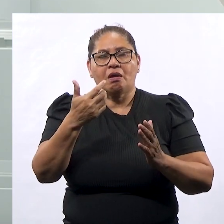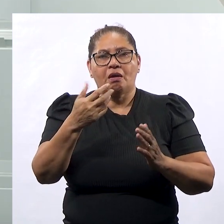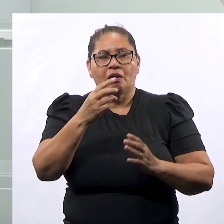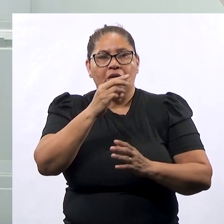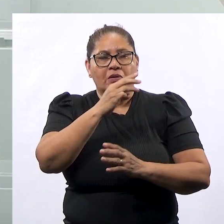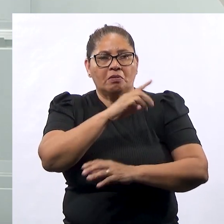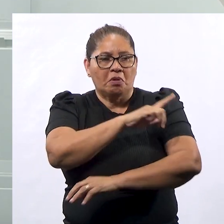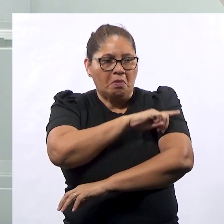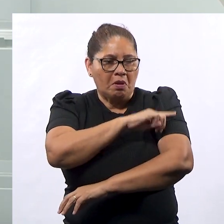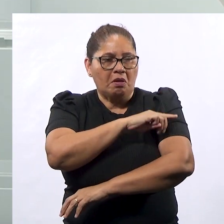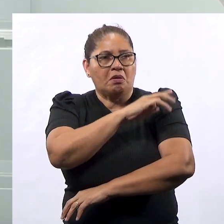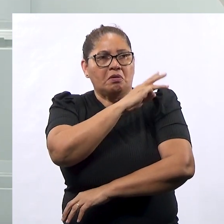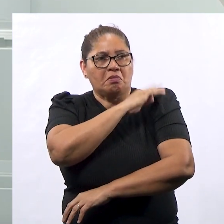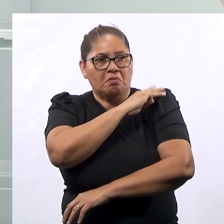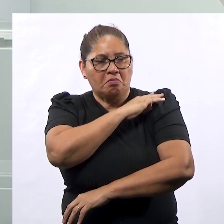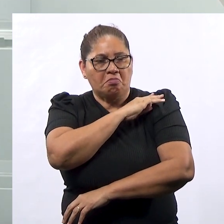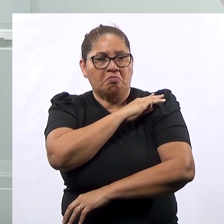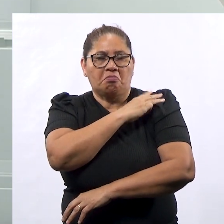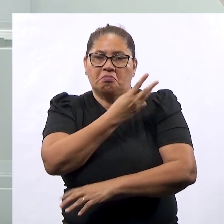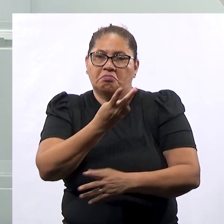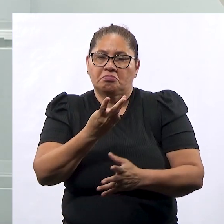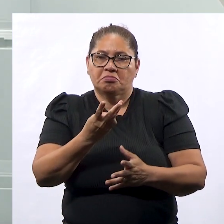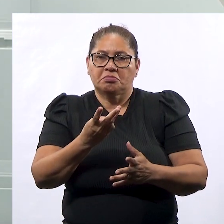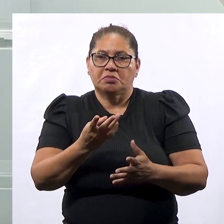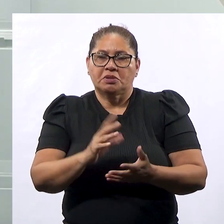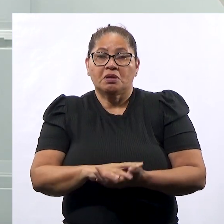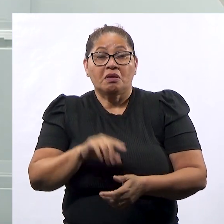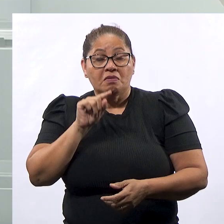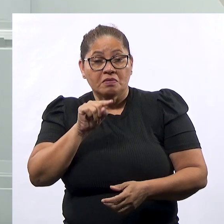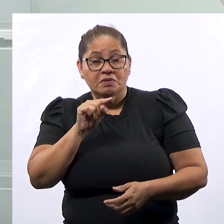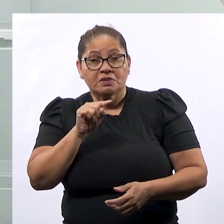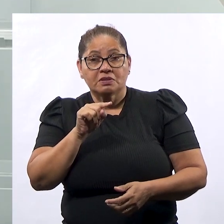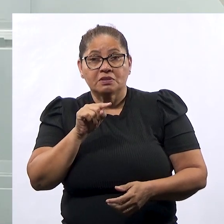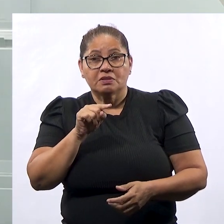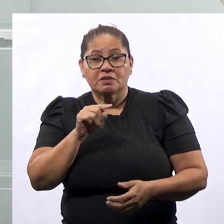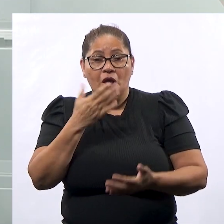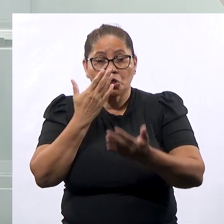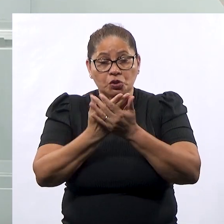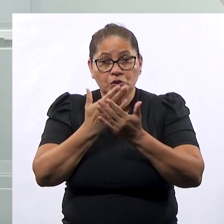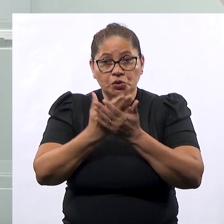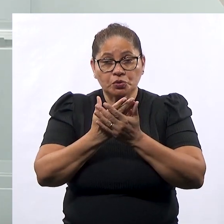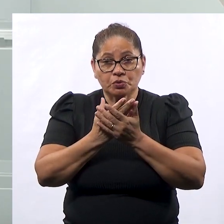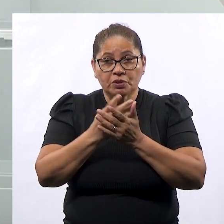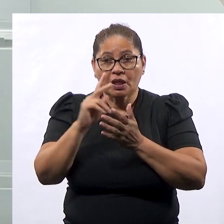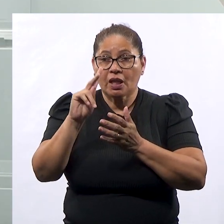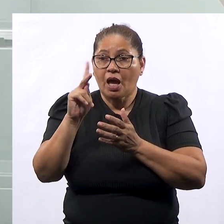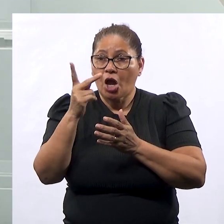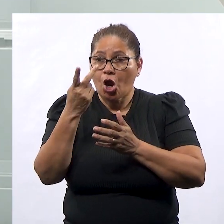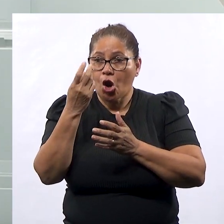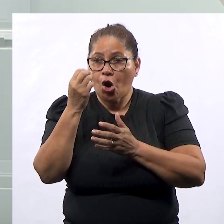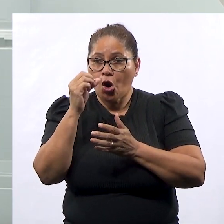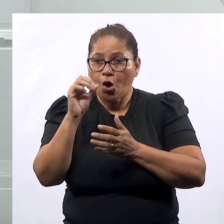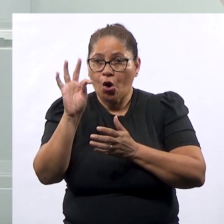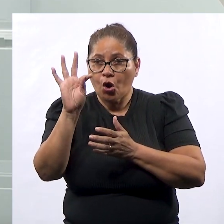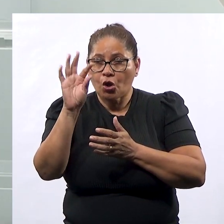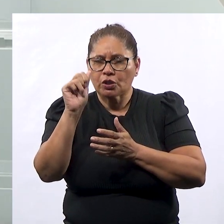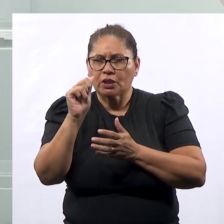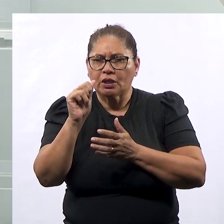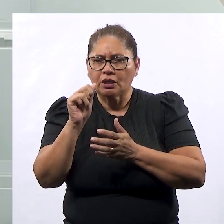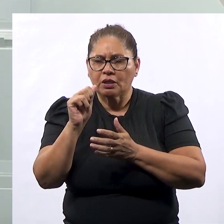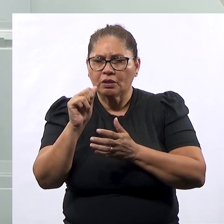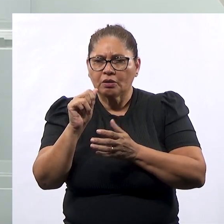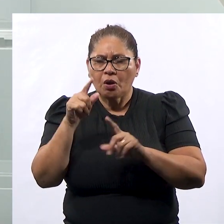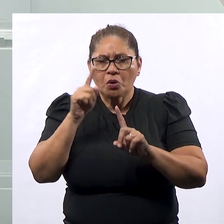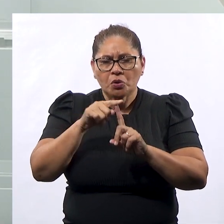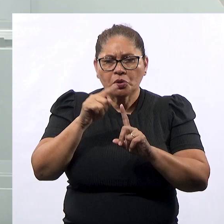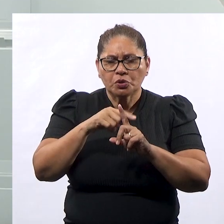do segundo, do terceiro ano, do ensino fundamental 1 ou do ensino fundamental 2, e você está com eles estudando a horta, você pode